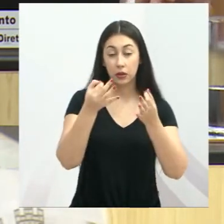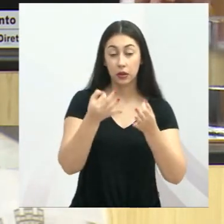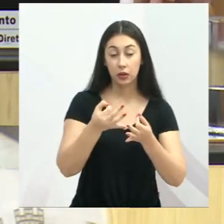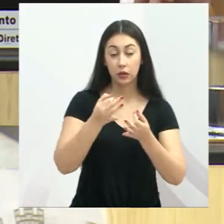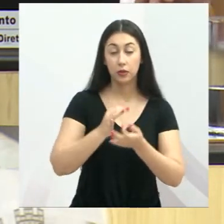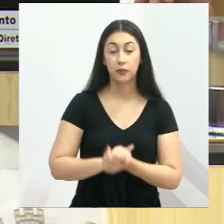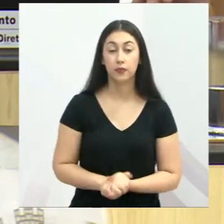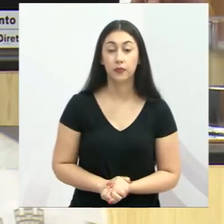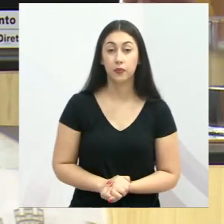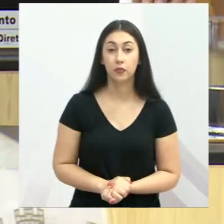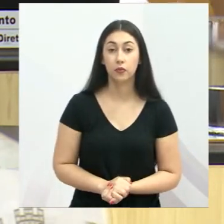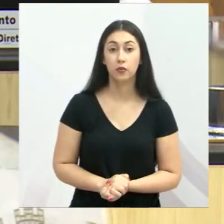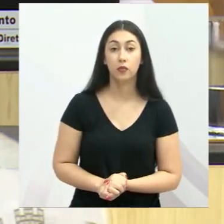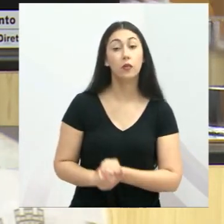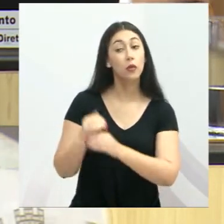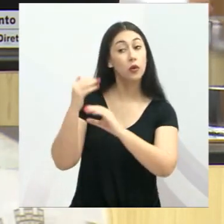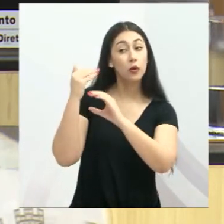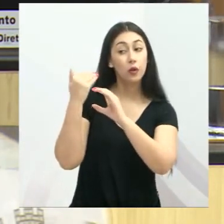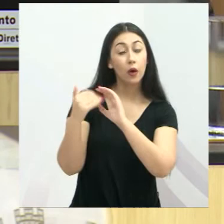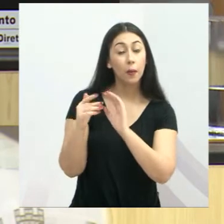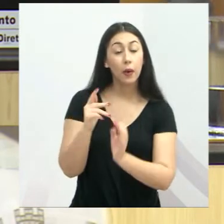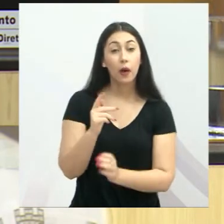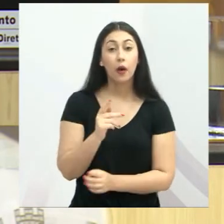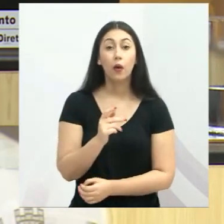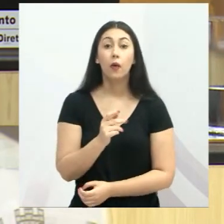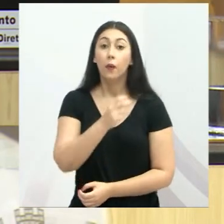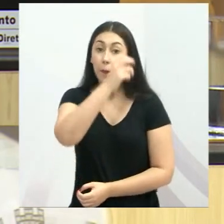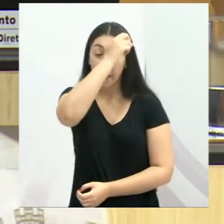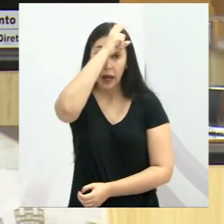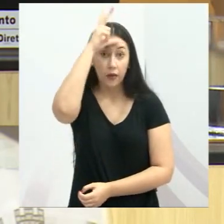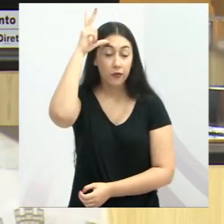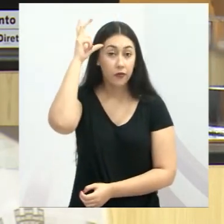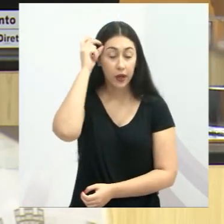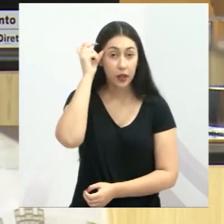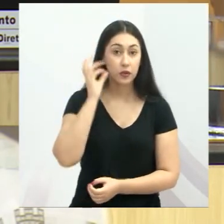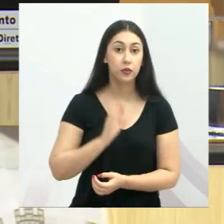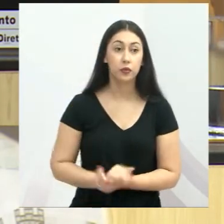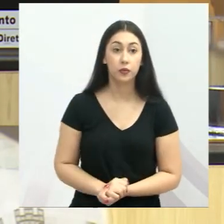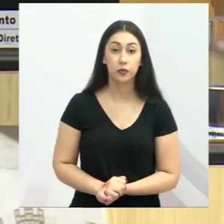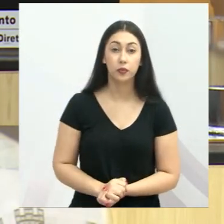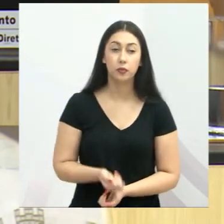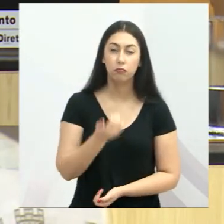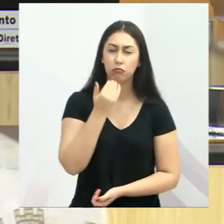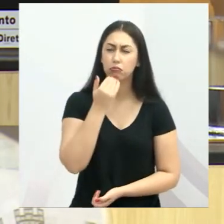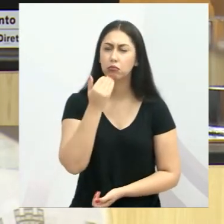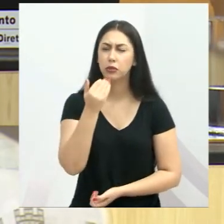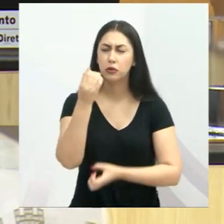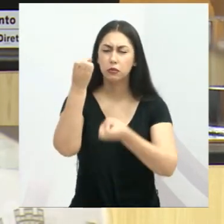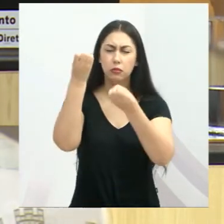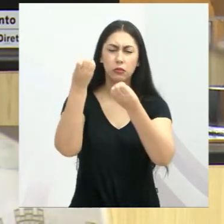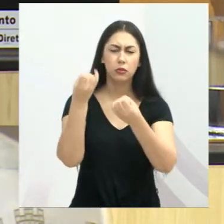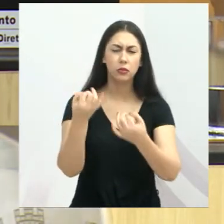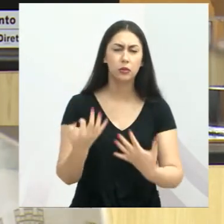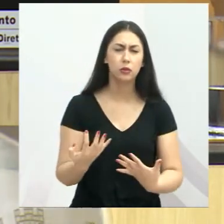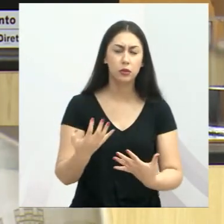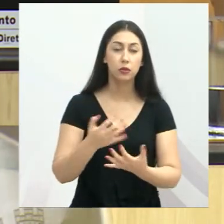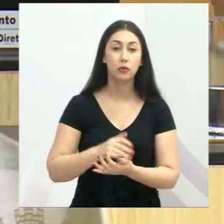regimentais, seja encaminhado ao senhor prefeito municipal de Jacareí o seguinte pedido de